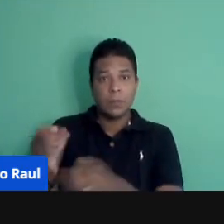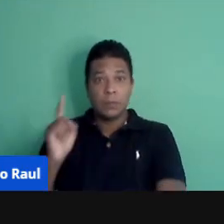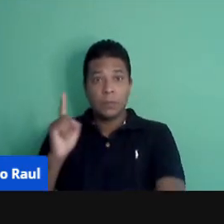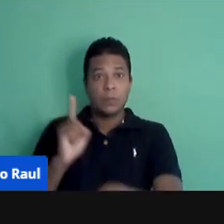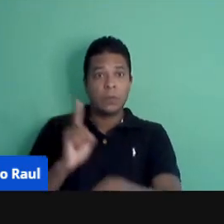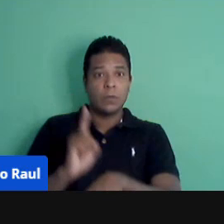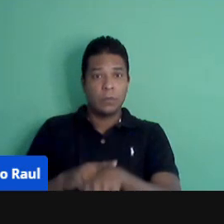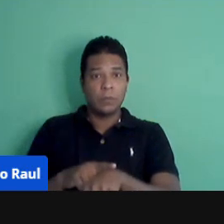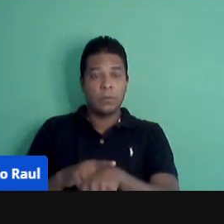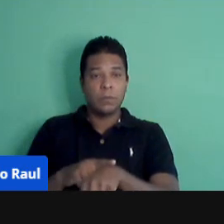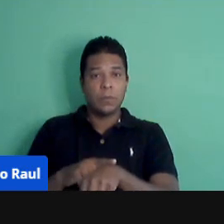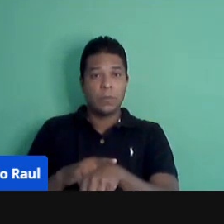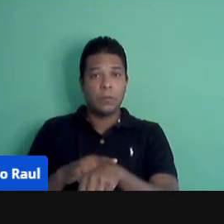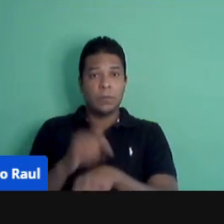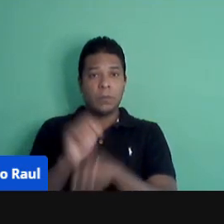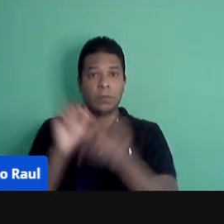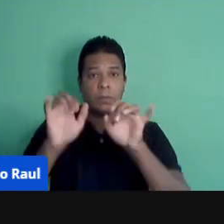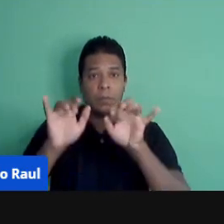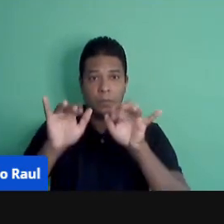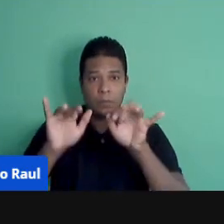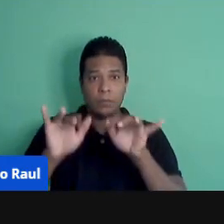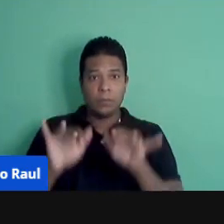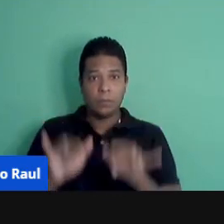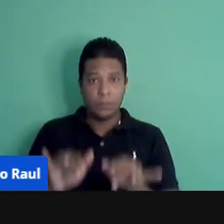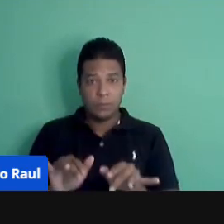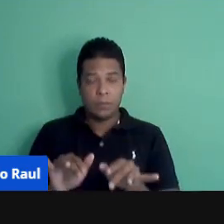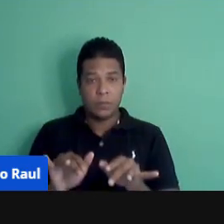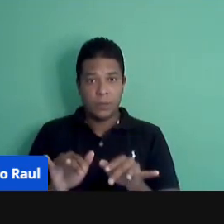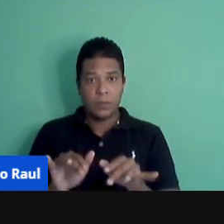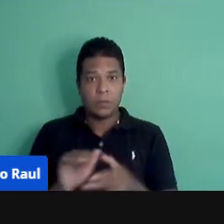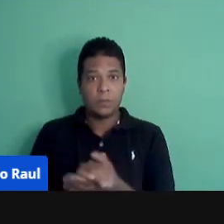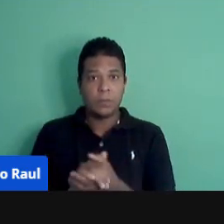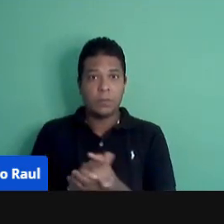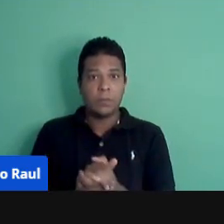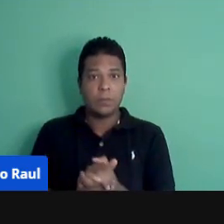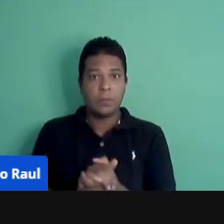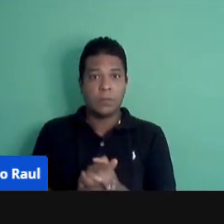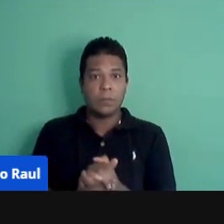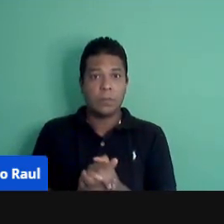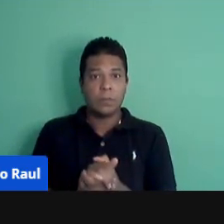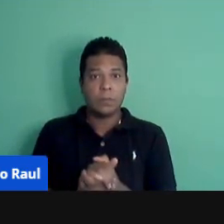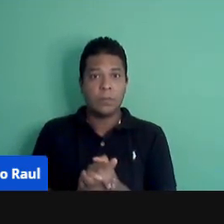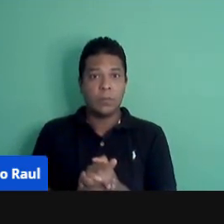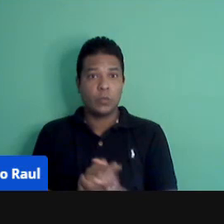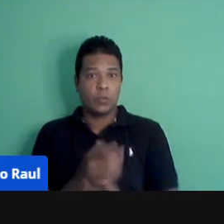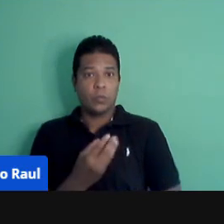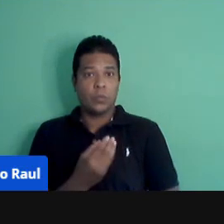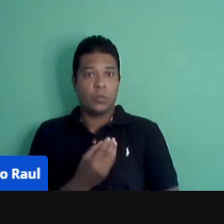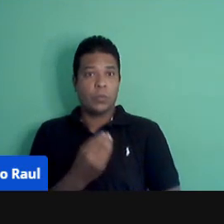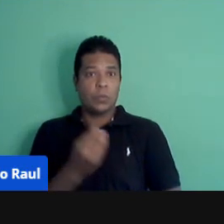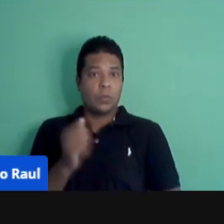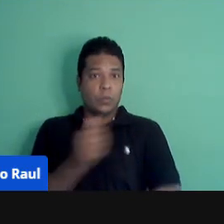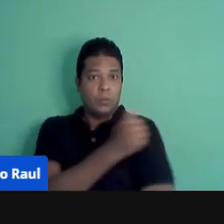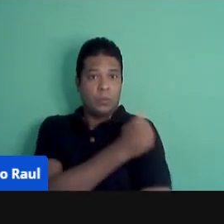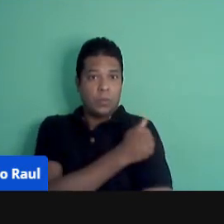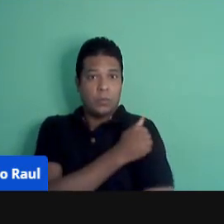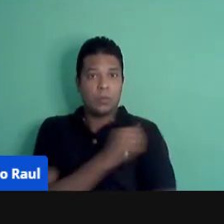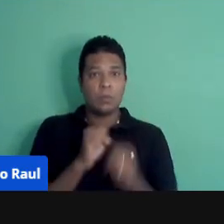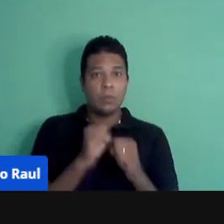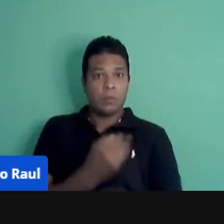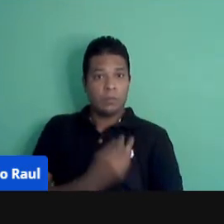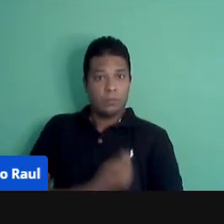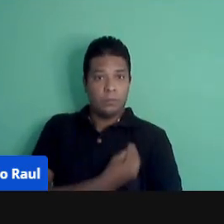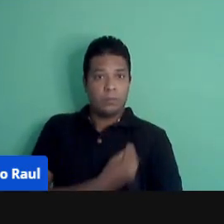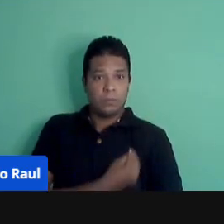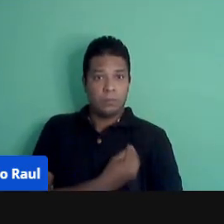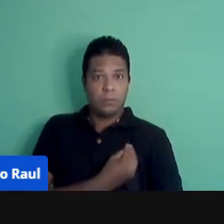com o aluno. Por exemplo, tem sites onde é possível fazer a participação desses alunos por meio de